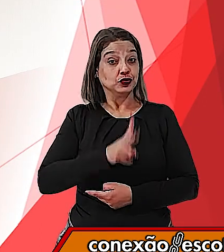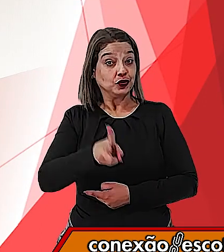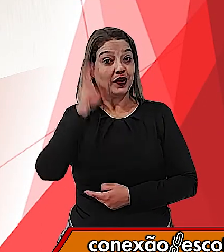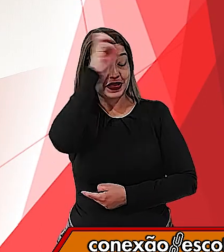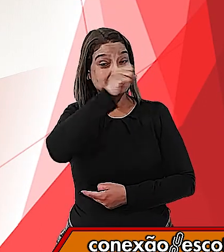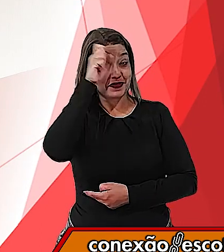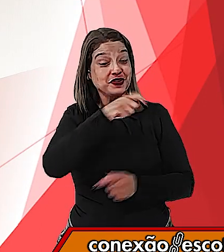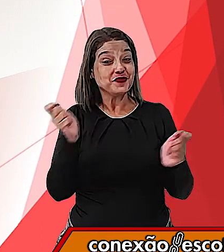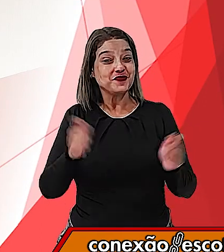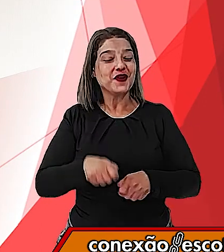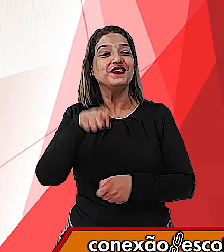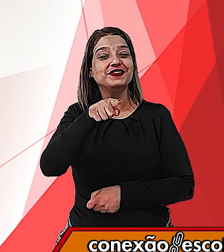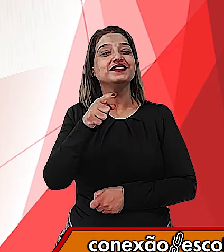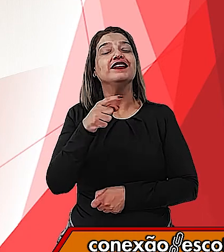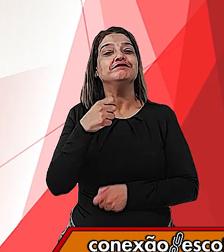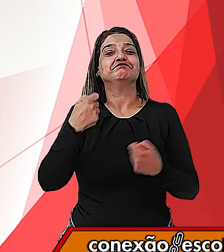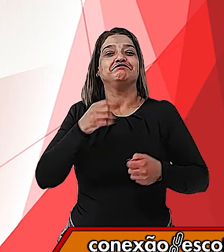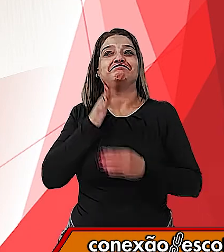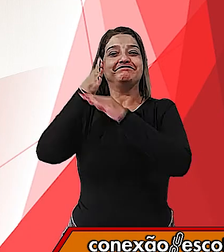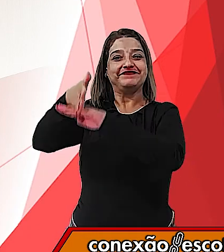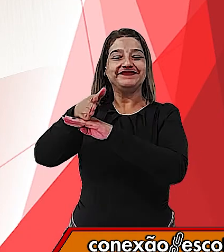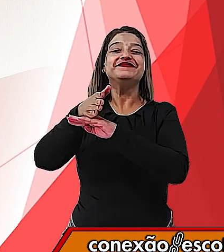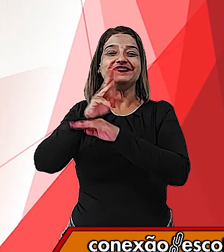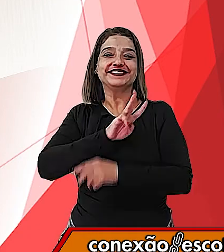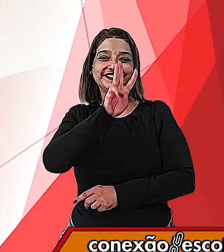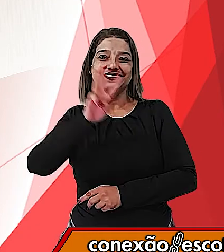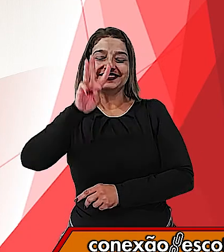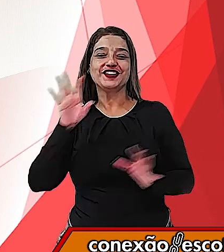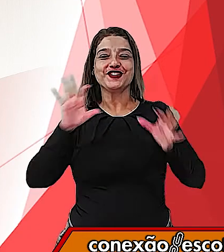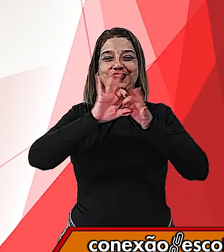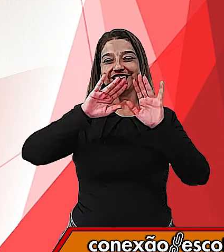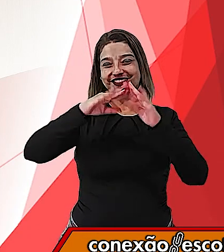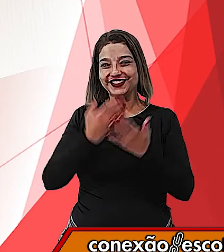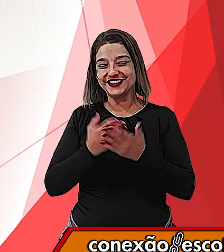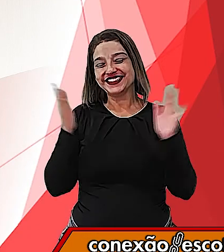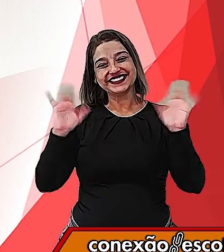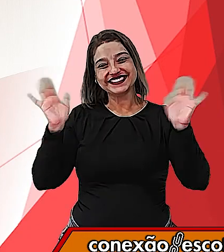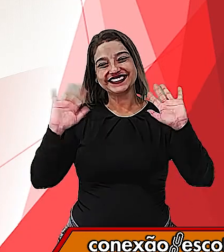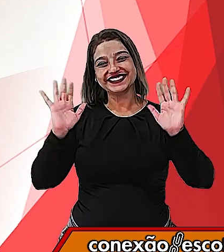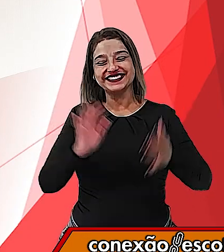continuar aprendendo, se continuar ligado no Conexão Escola. Tchau!